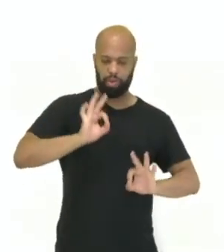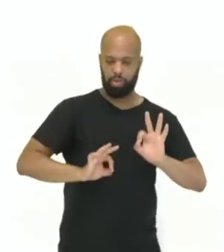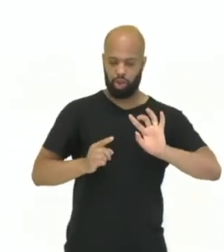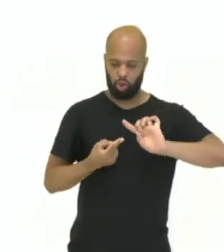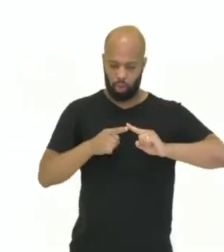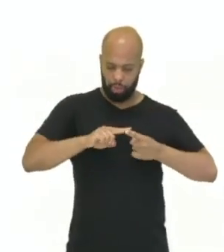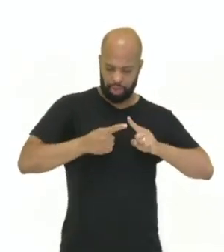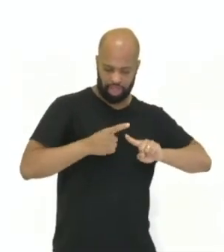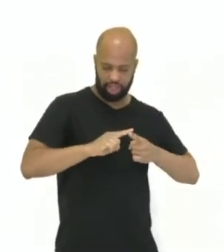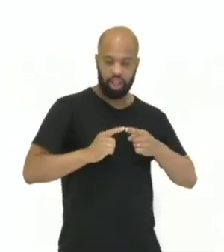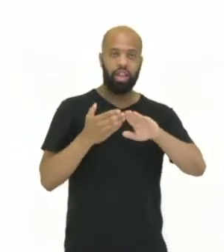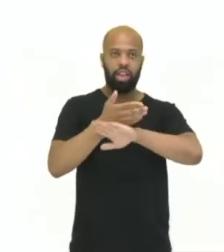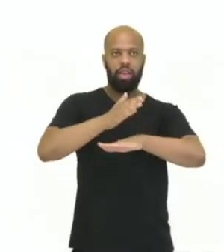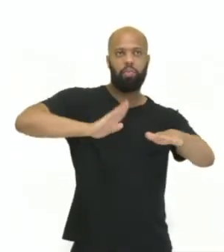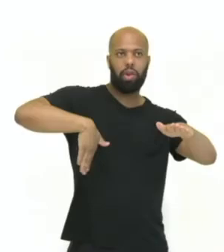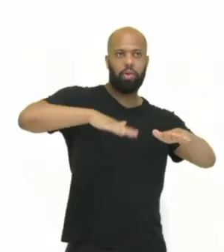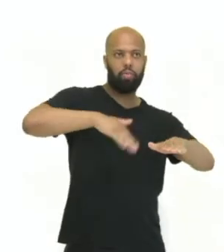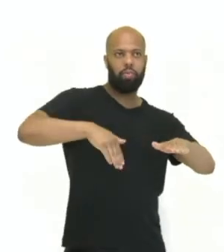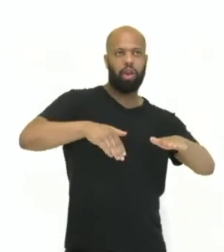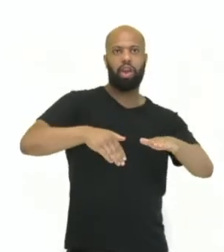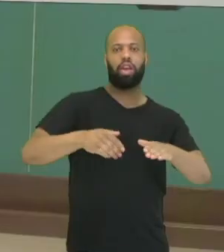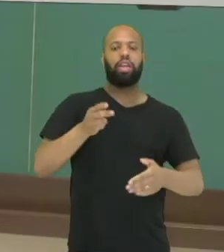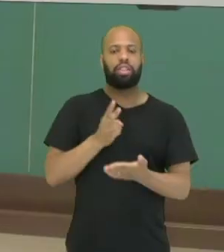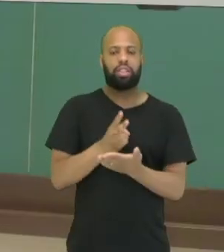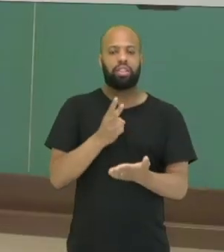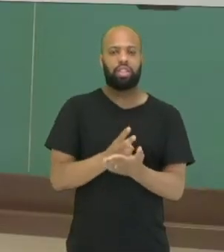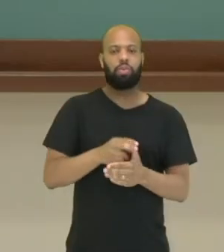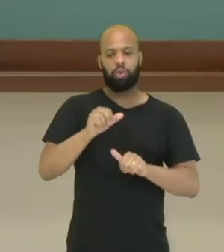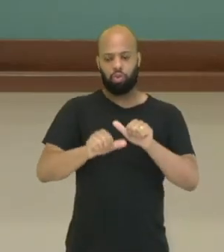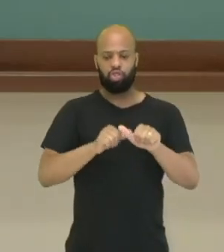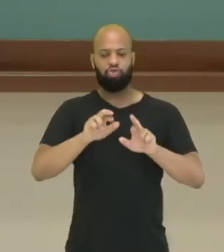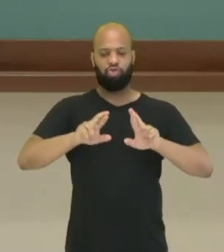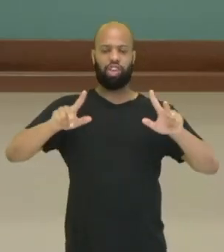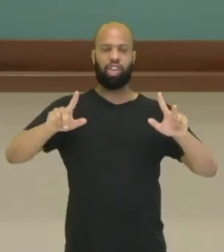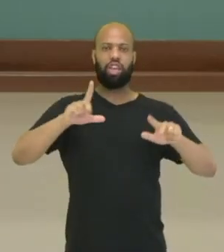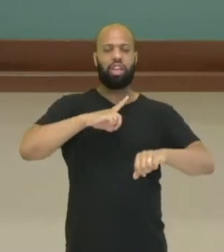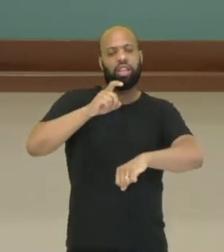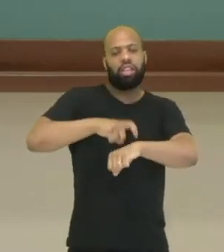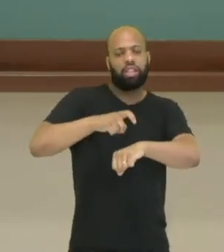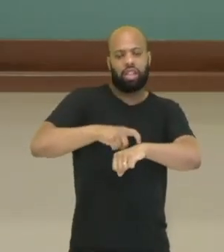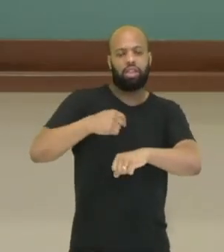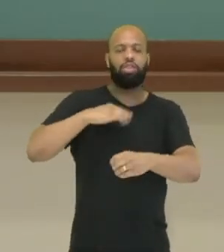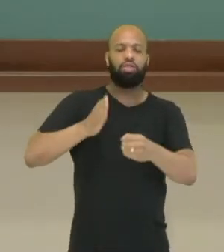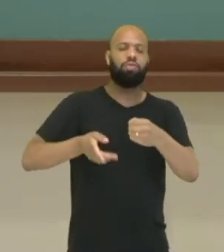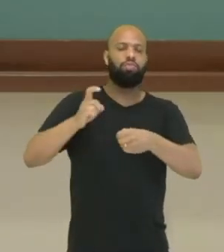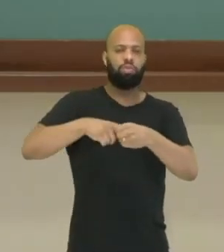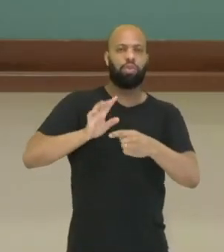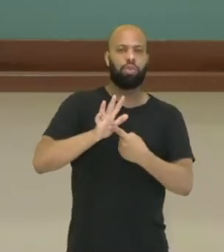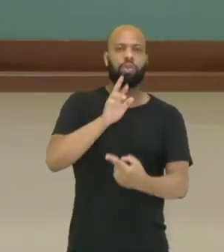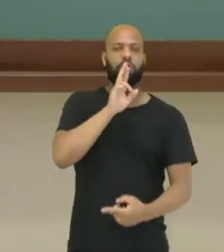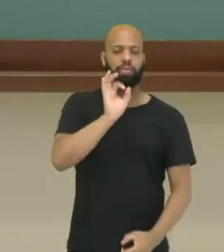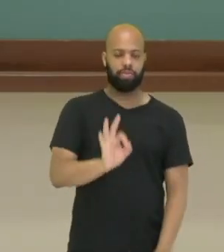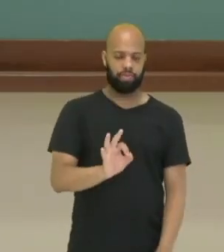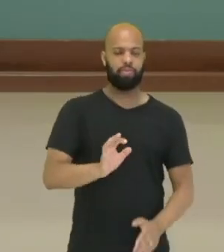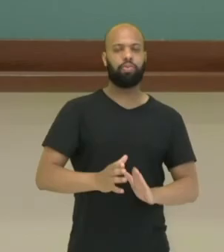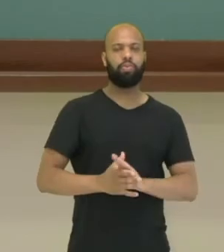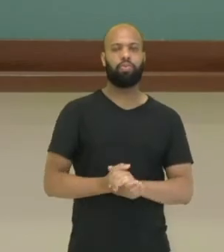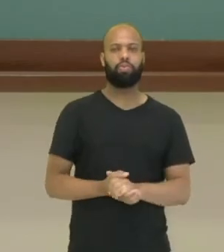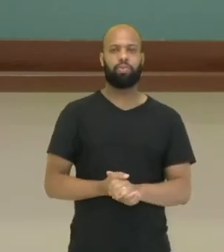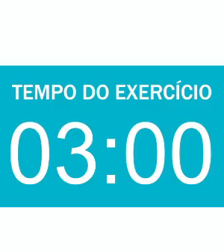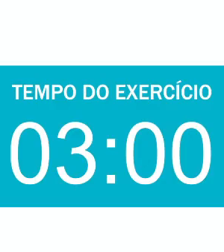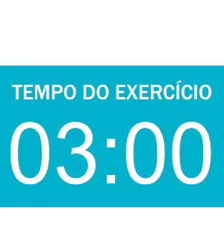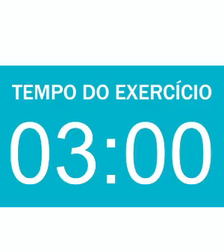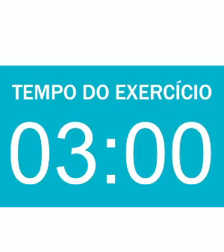que ela possa ir para a praia sempre com visual novo. Vou deixar um tempinho, a gente já volta com a solução de mais esse problema.